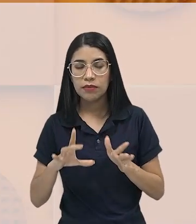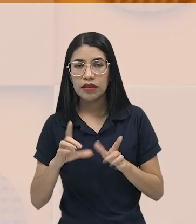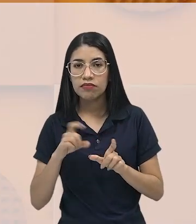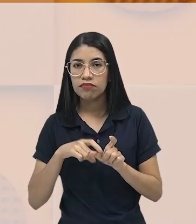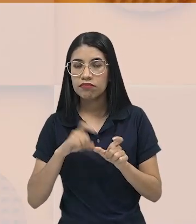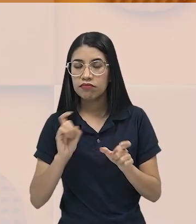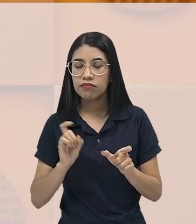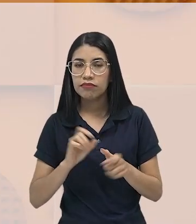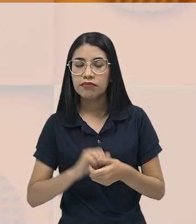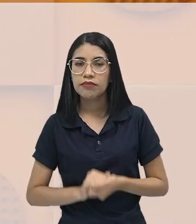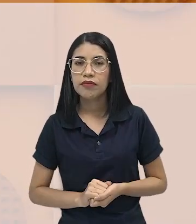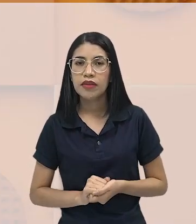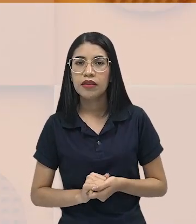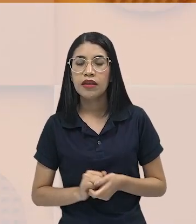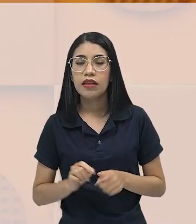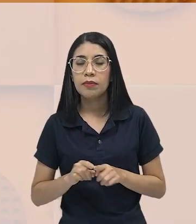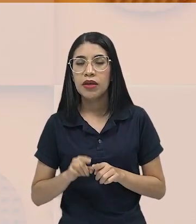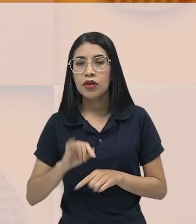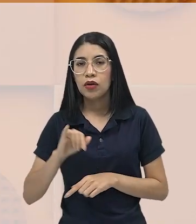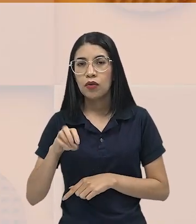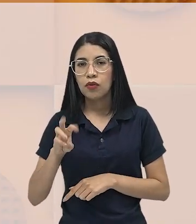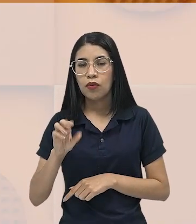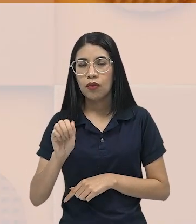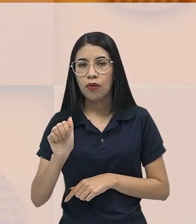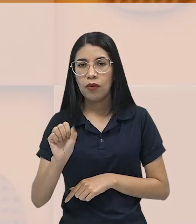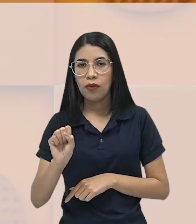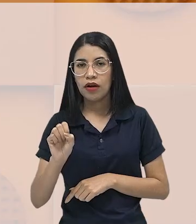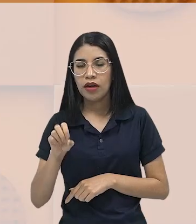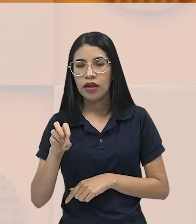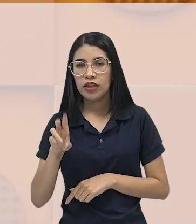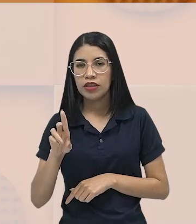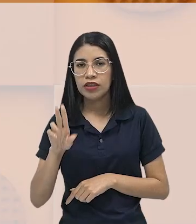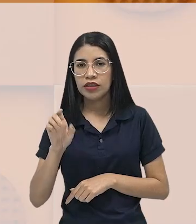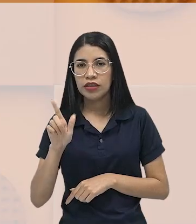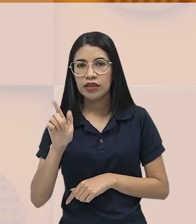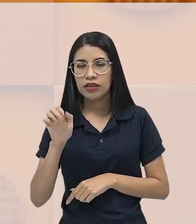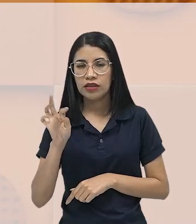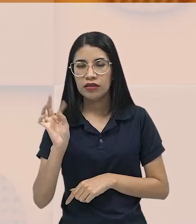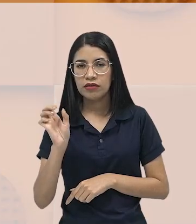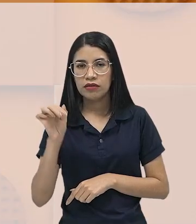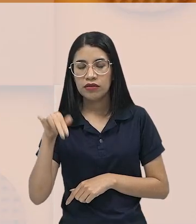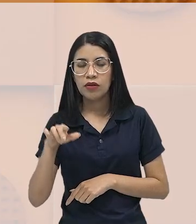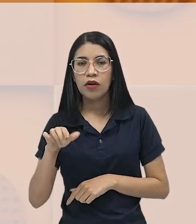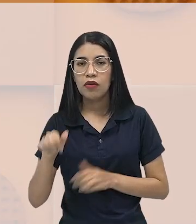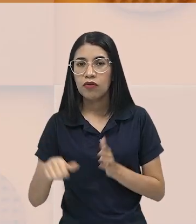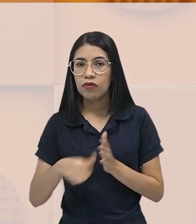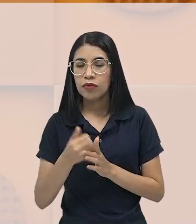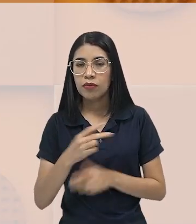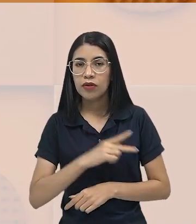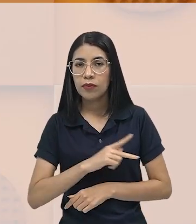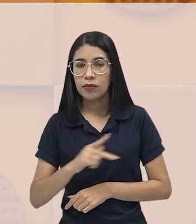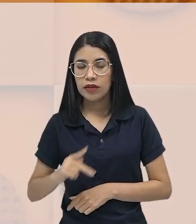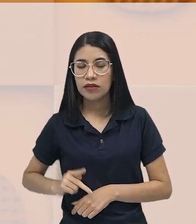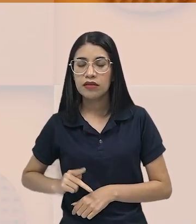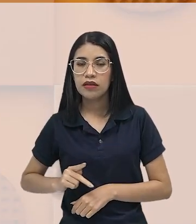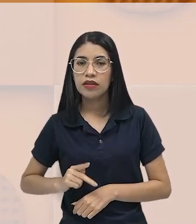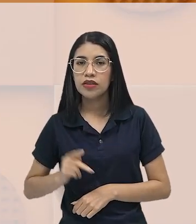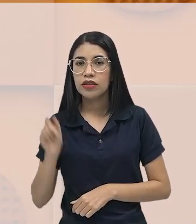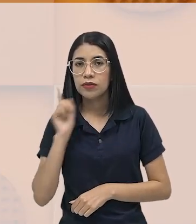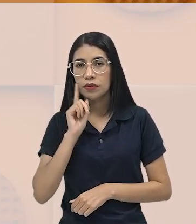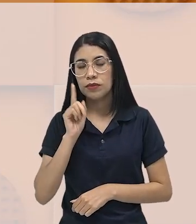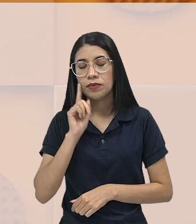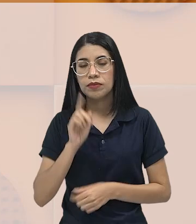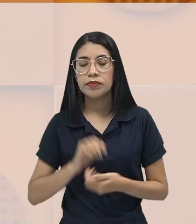e teremos com o George Washington o primeiro presidente americano, tá? Então percebam aí que tivemos,